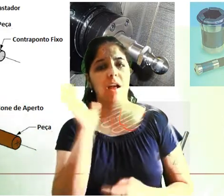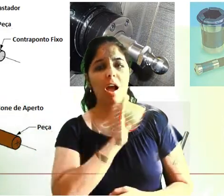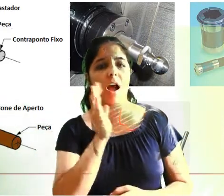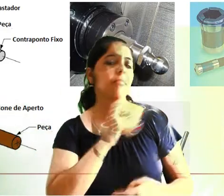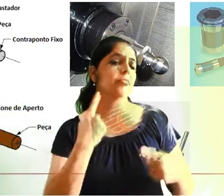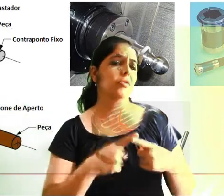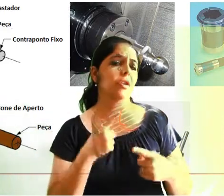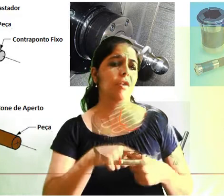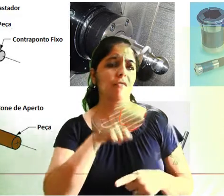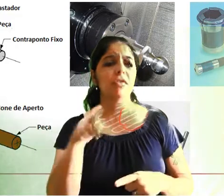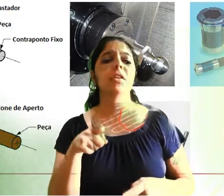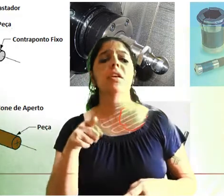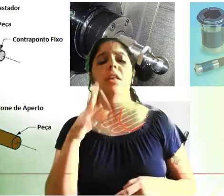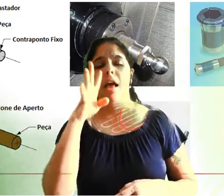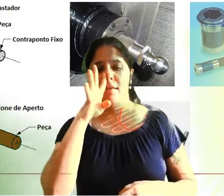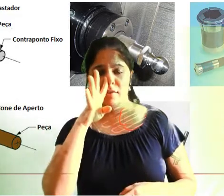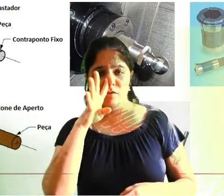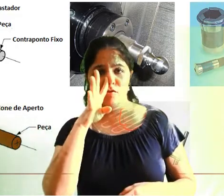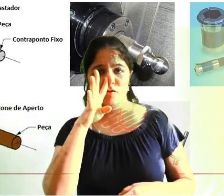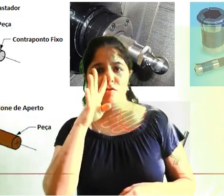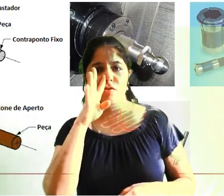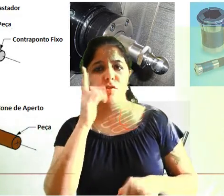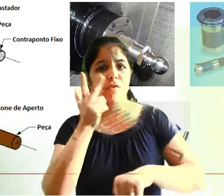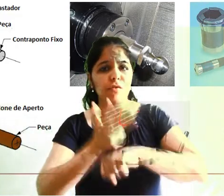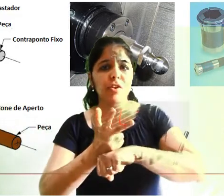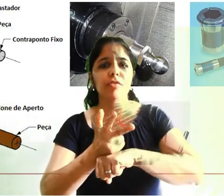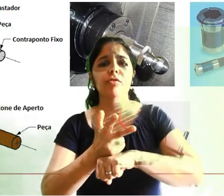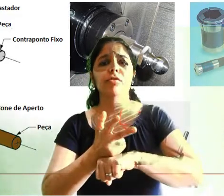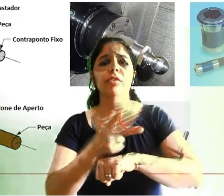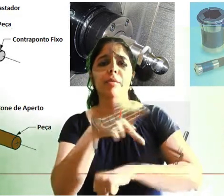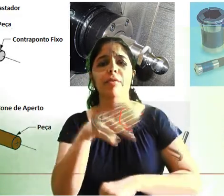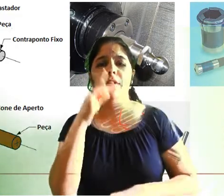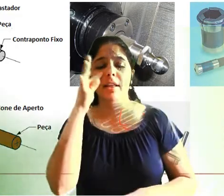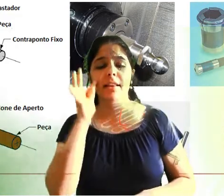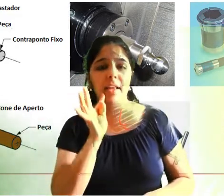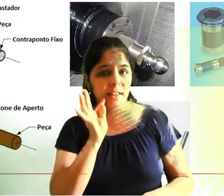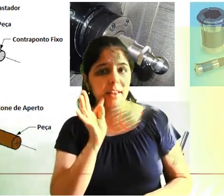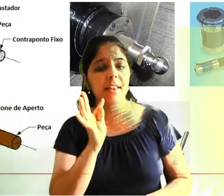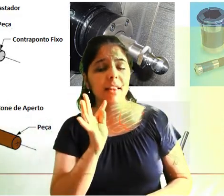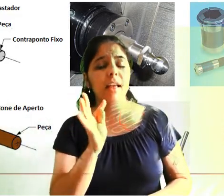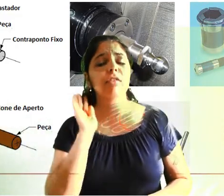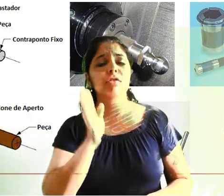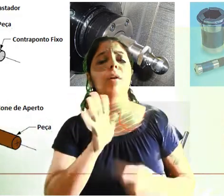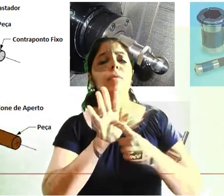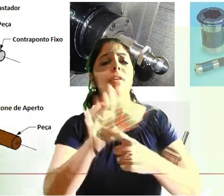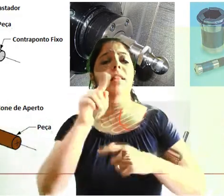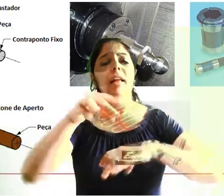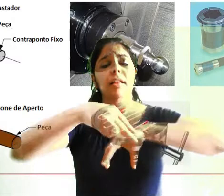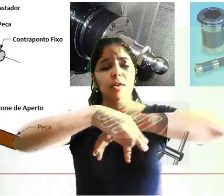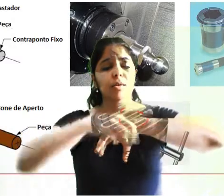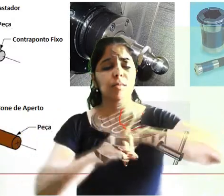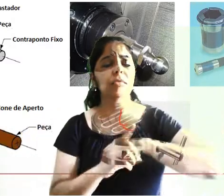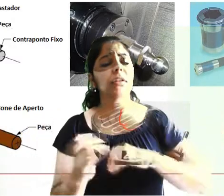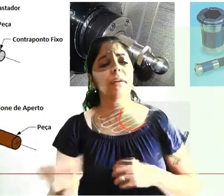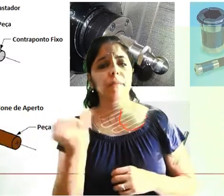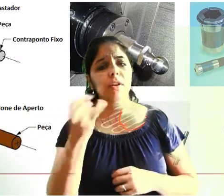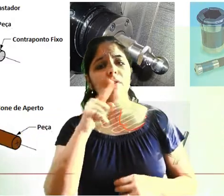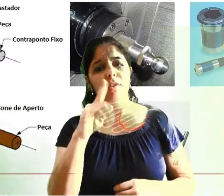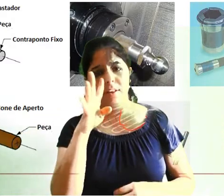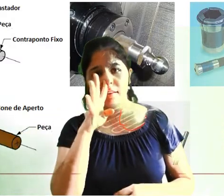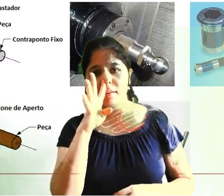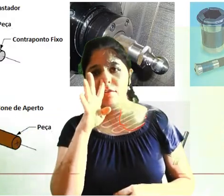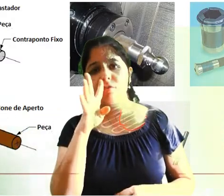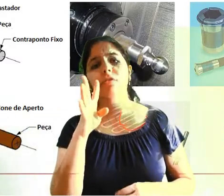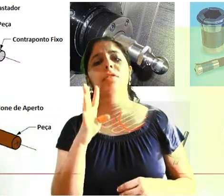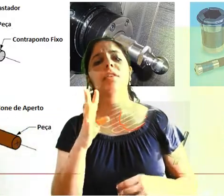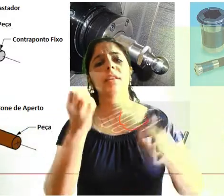bem rápido, porque vocês deverão assistir o vídeo da professora Tainá, que está postado lá no Moodle, tá? Então é muito importante